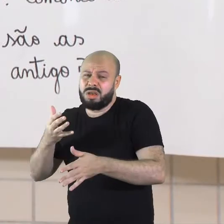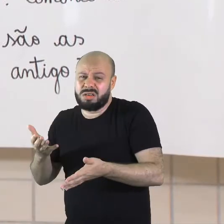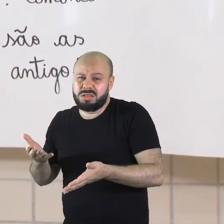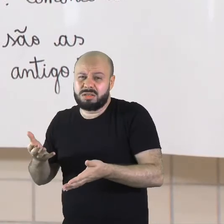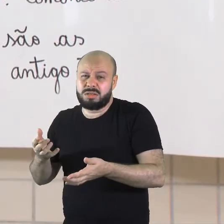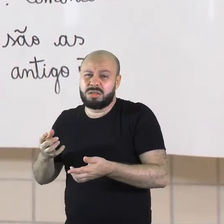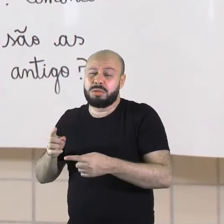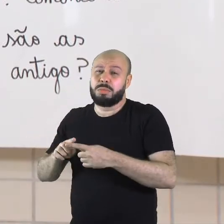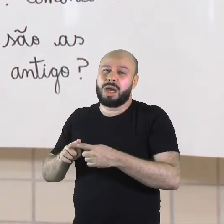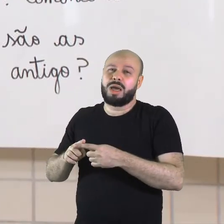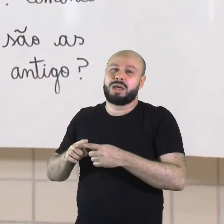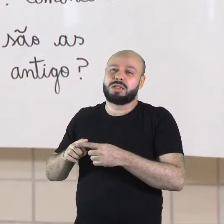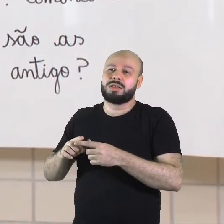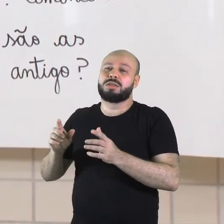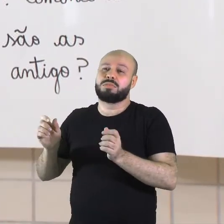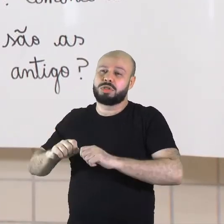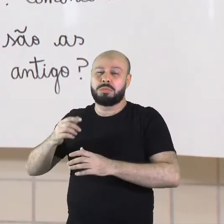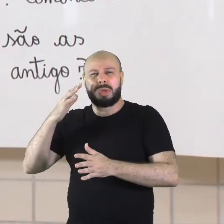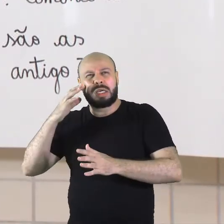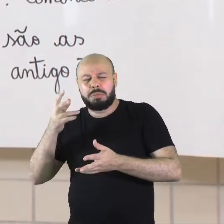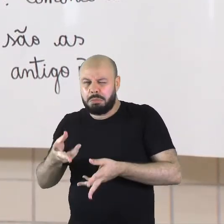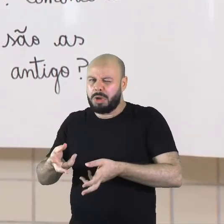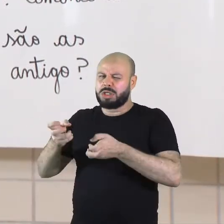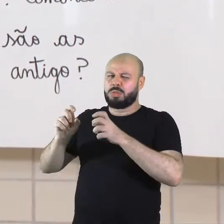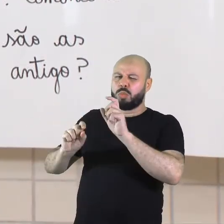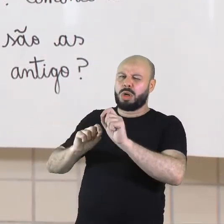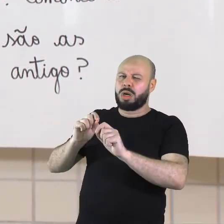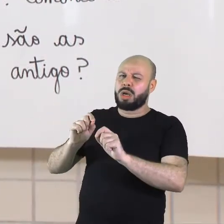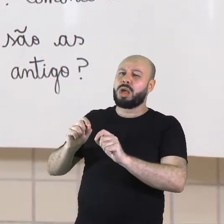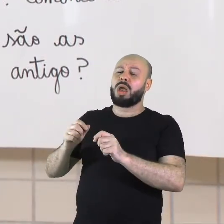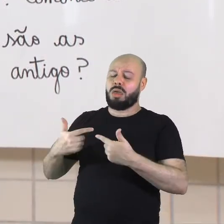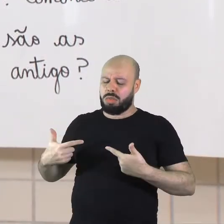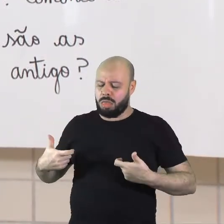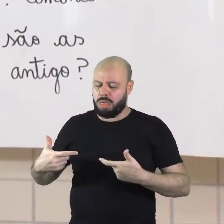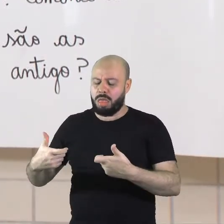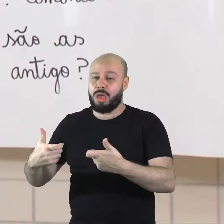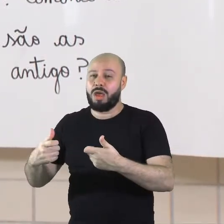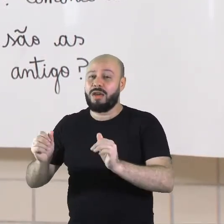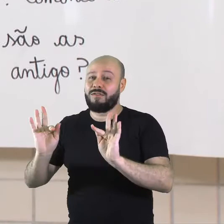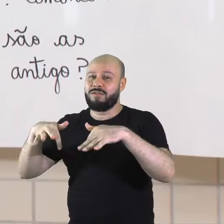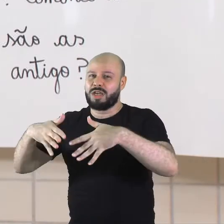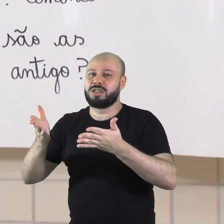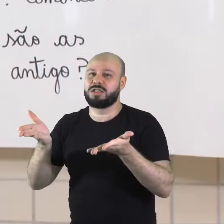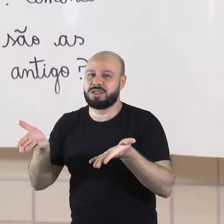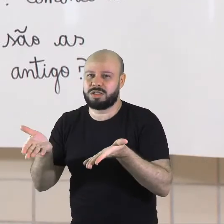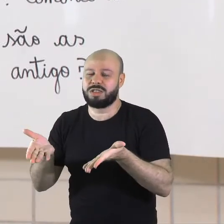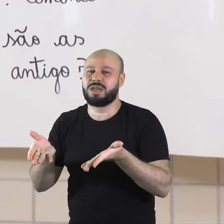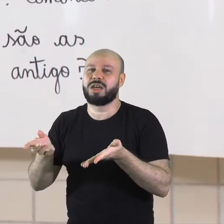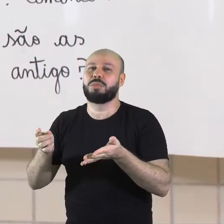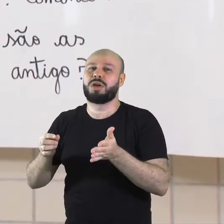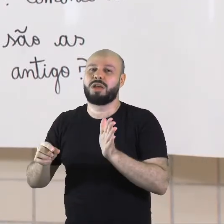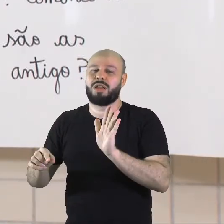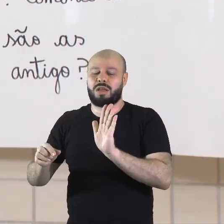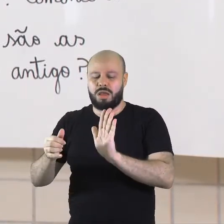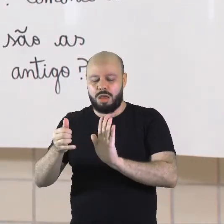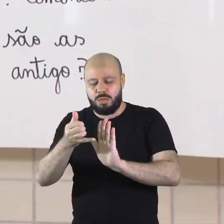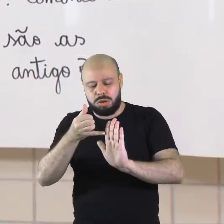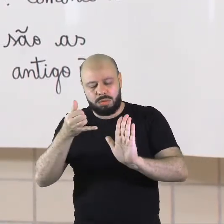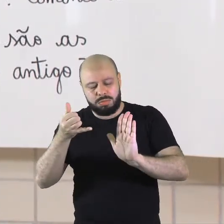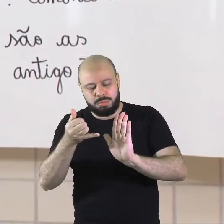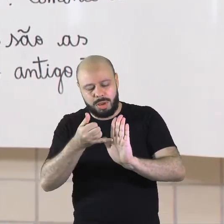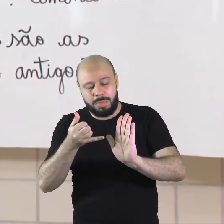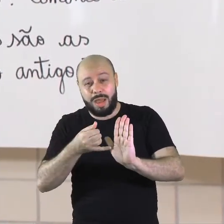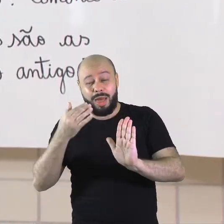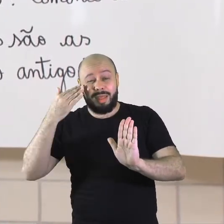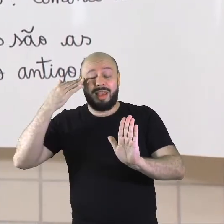uma passagem, né? Parece, a gente percebe que essa guerra tinha chegado ao fim através dos versos que ele vai colocando lá,